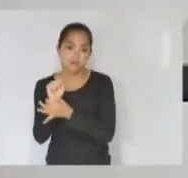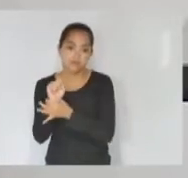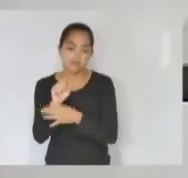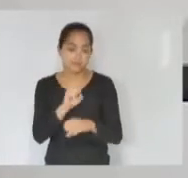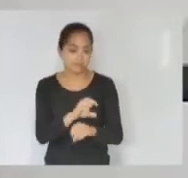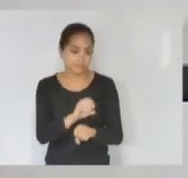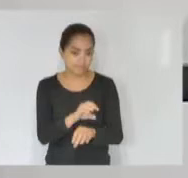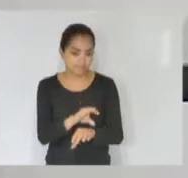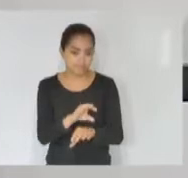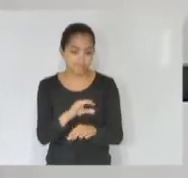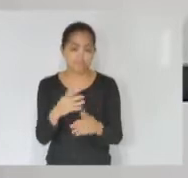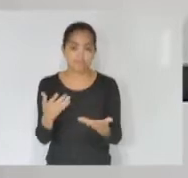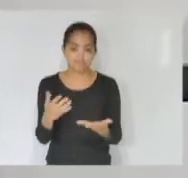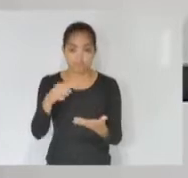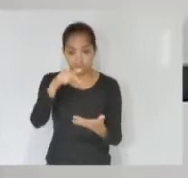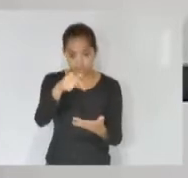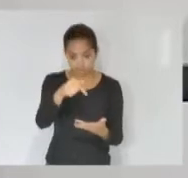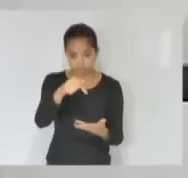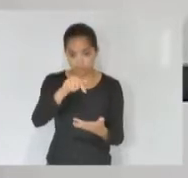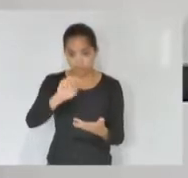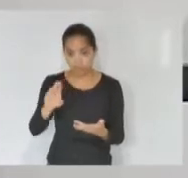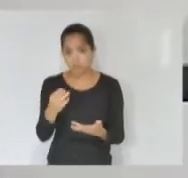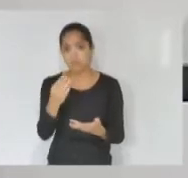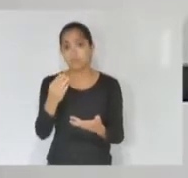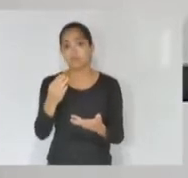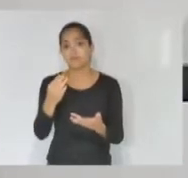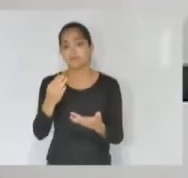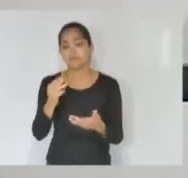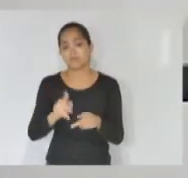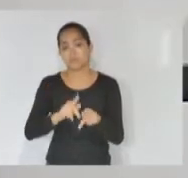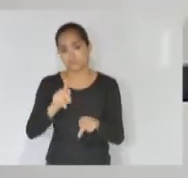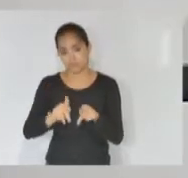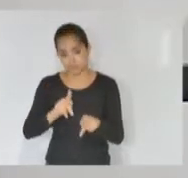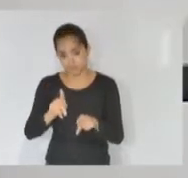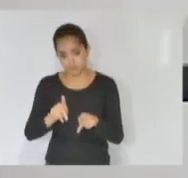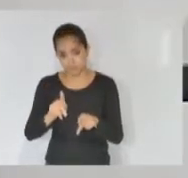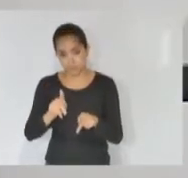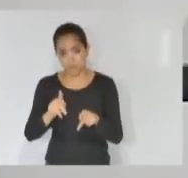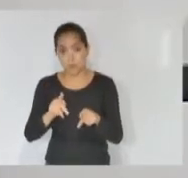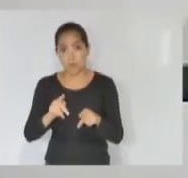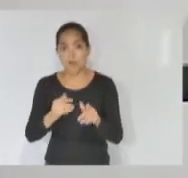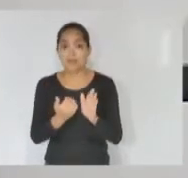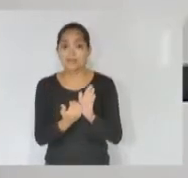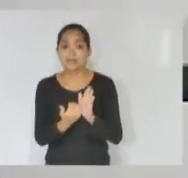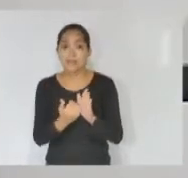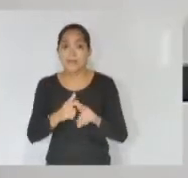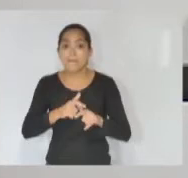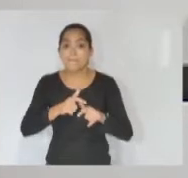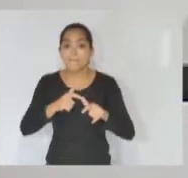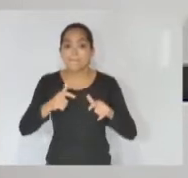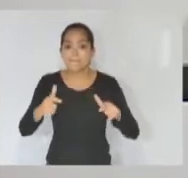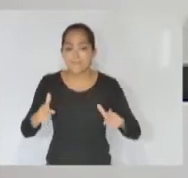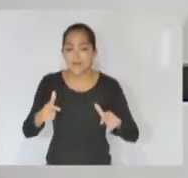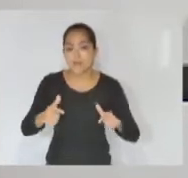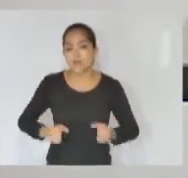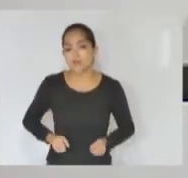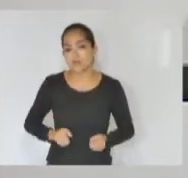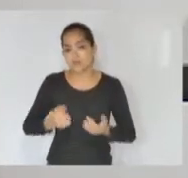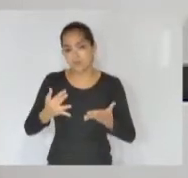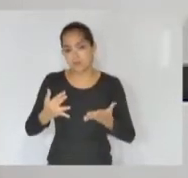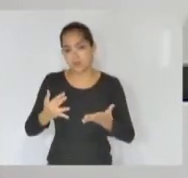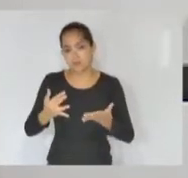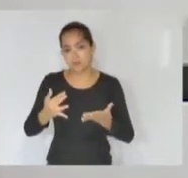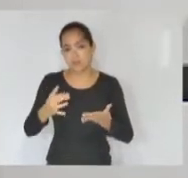que são os 7 milhões de catarinenses. Então, a maior despesa que a gente tem é para custear 70 mil